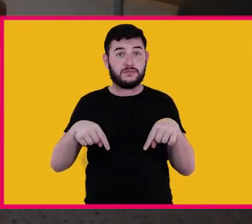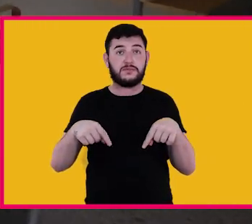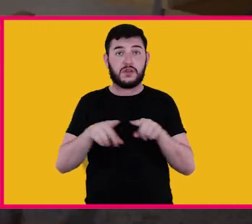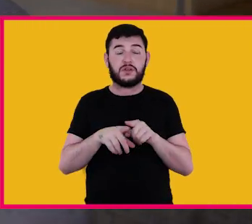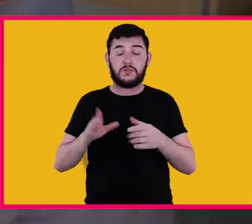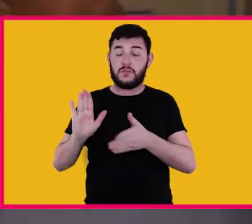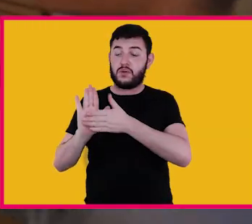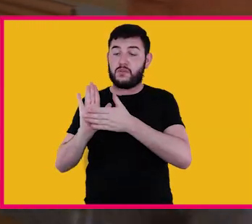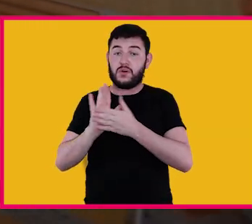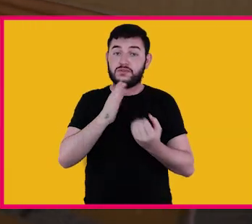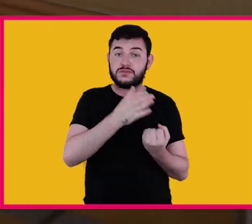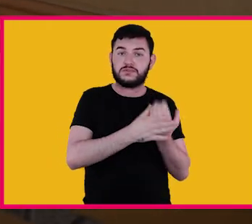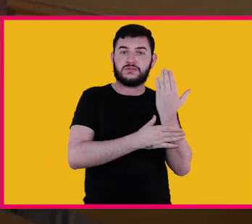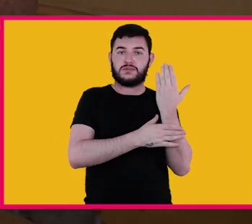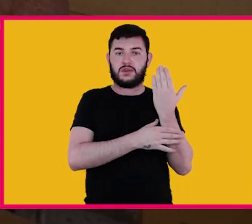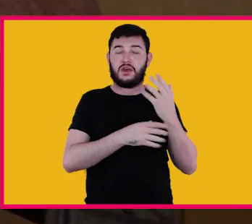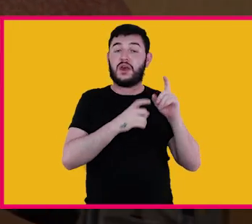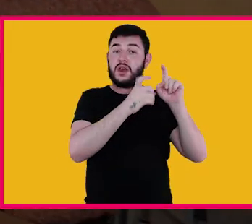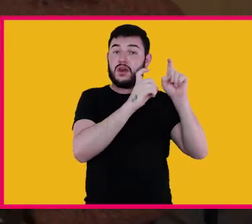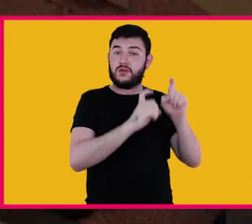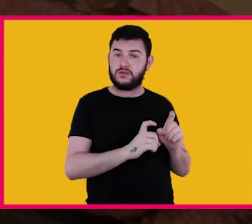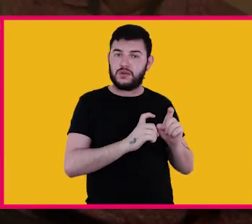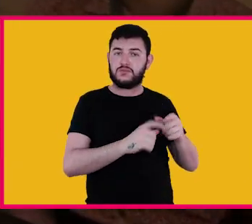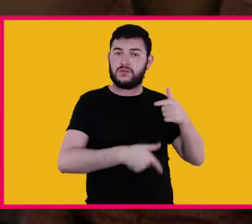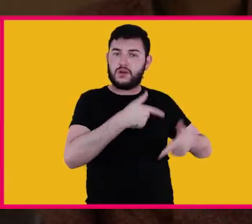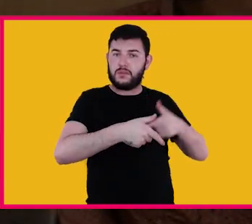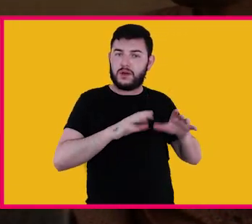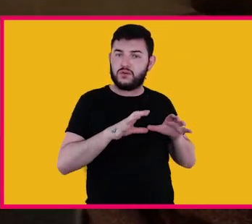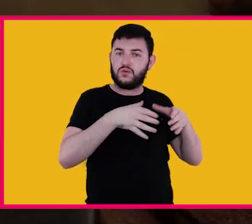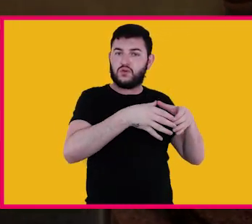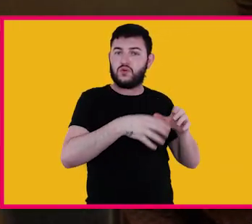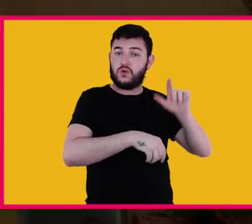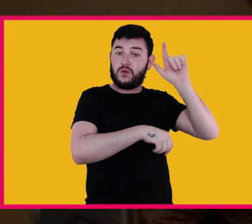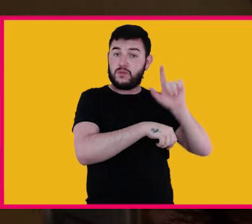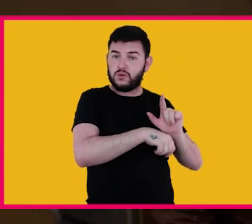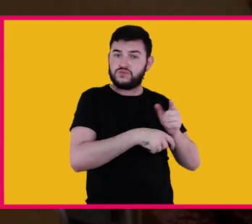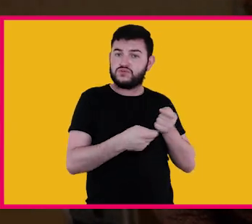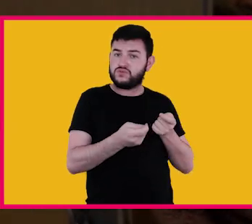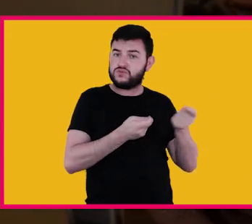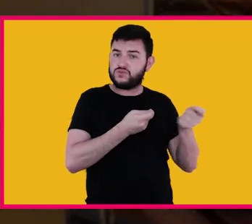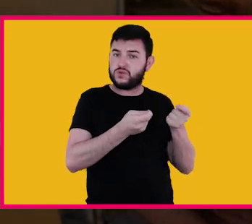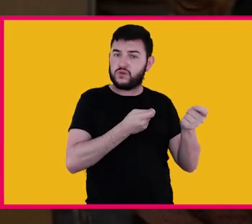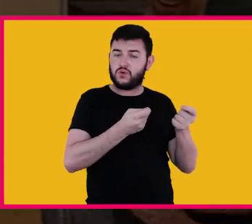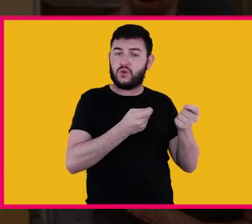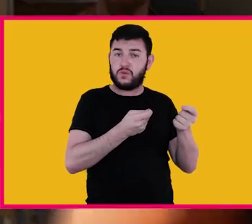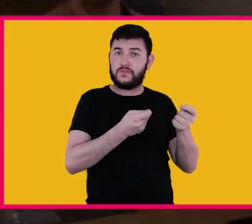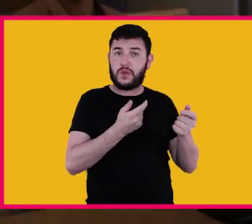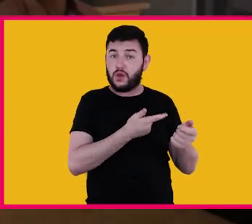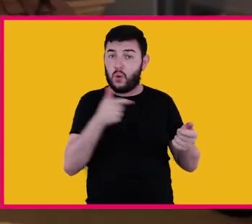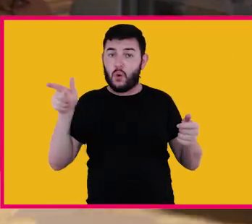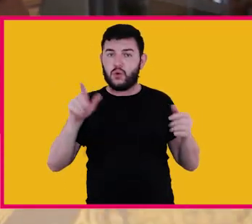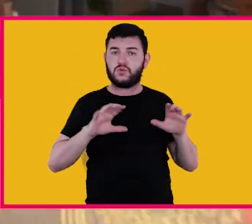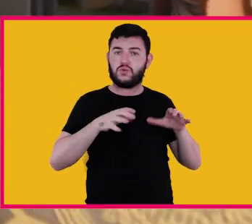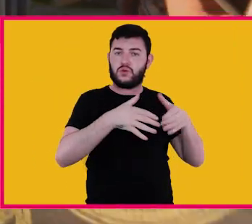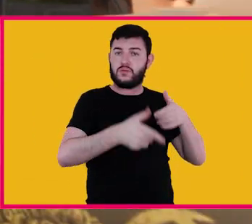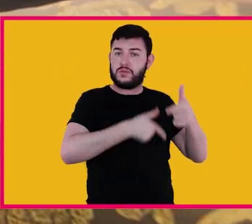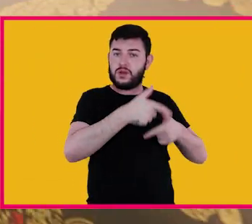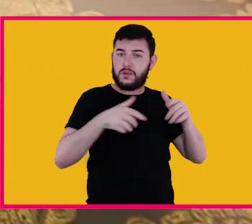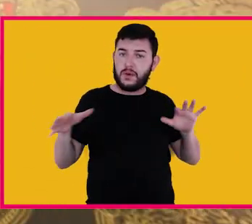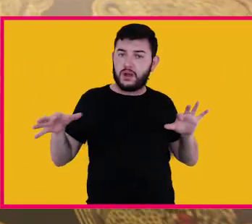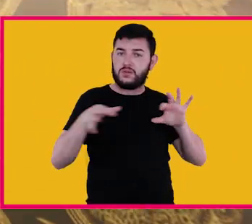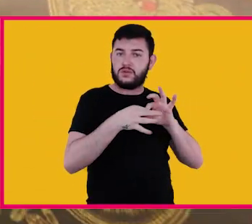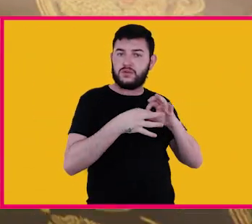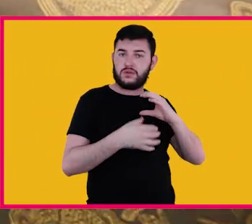quadrados e é destinado para reuniões de trabalho do núcleo gestor e de ativação dos vários grupos de trabalho que poderão ser incubados ligados ao